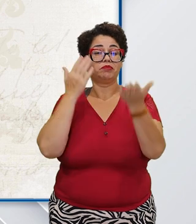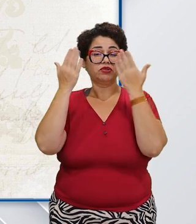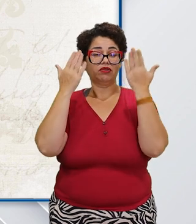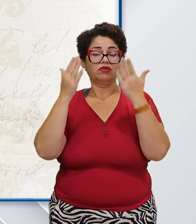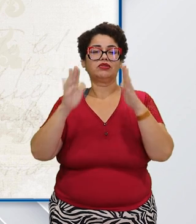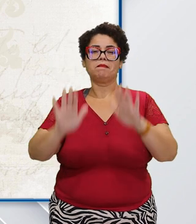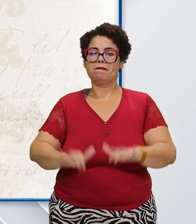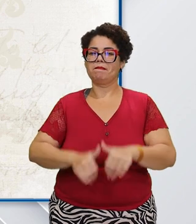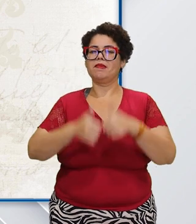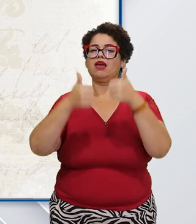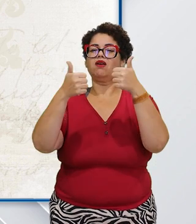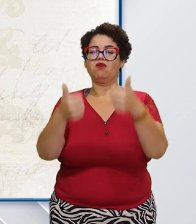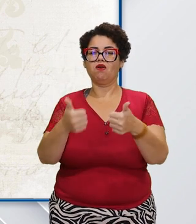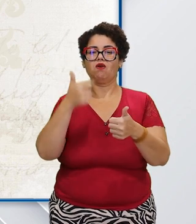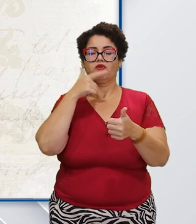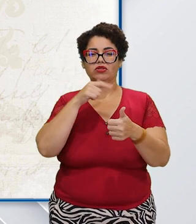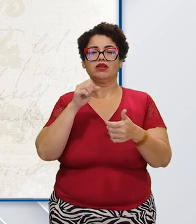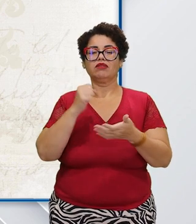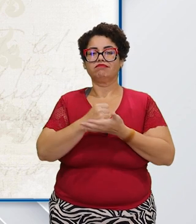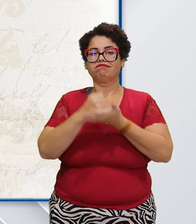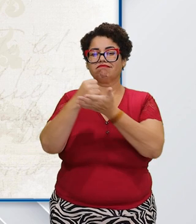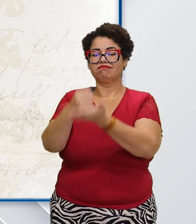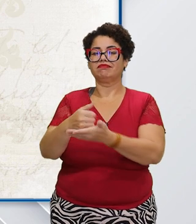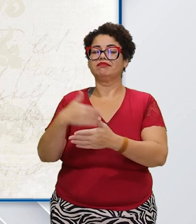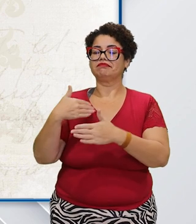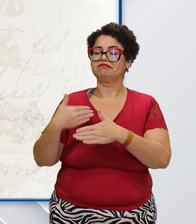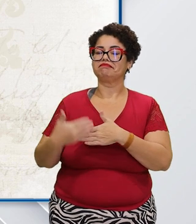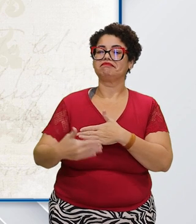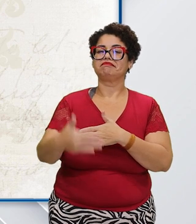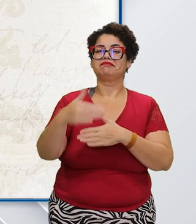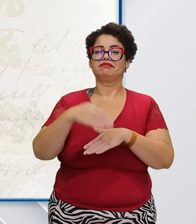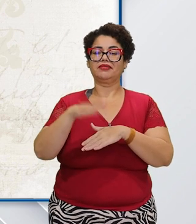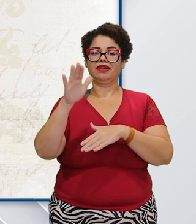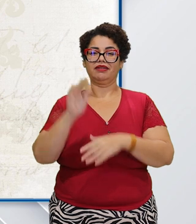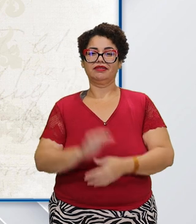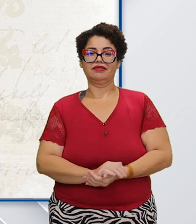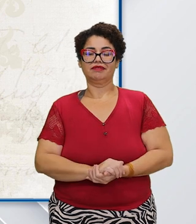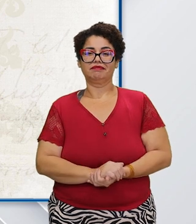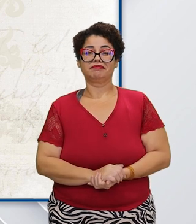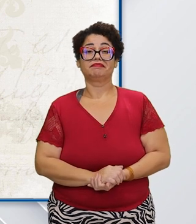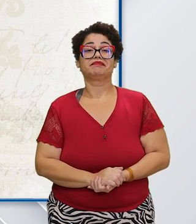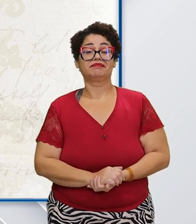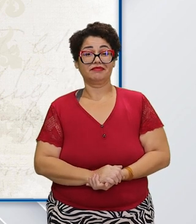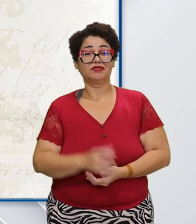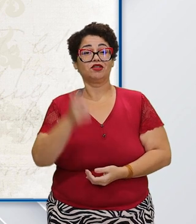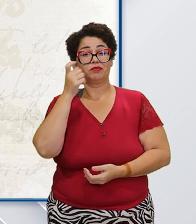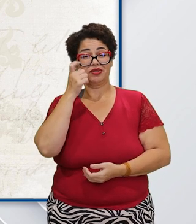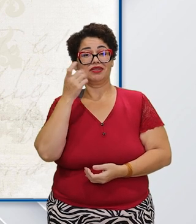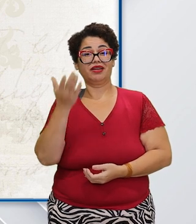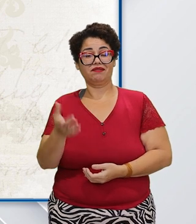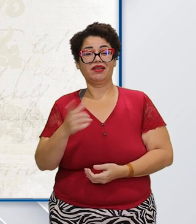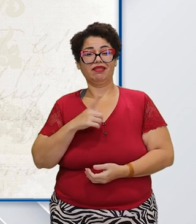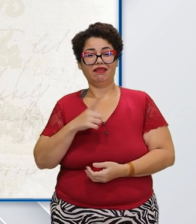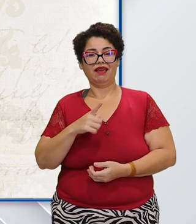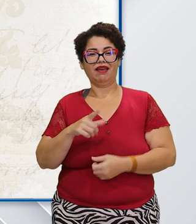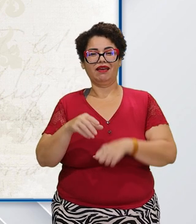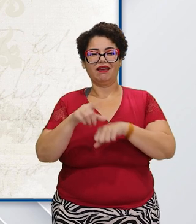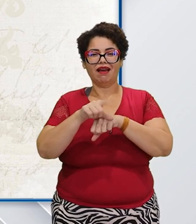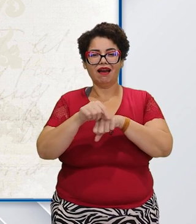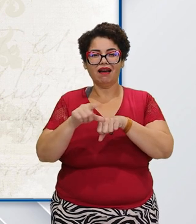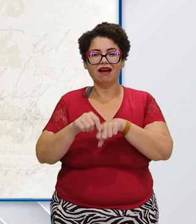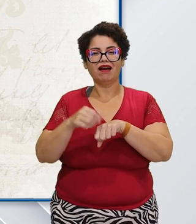é uma abordagem mais eficaz e sustentável a longo prazo Observe então que temos aqui